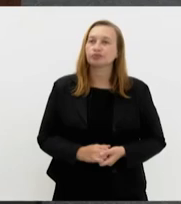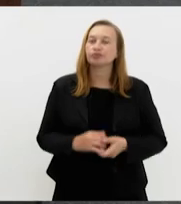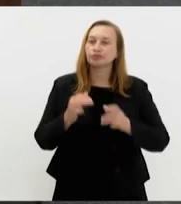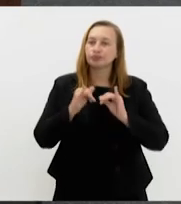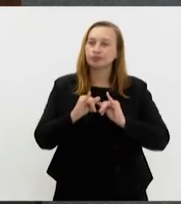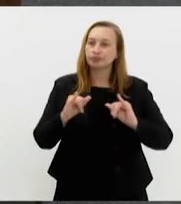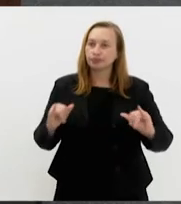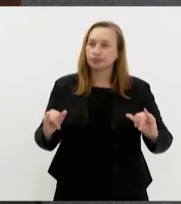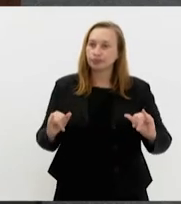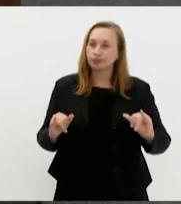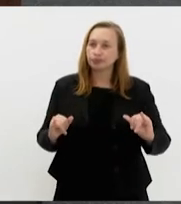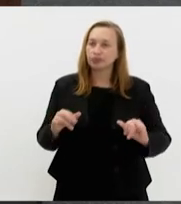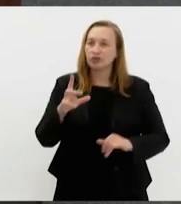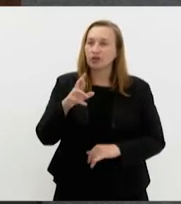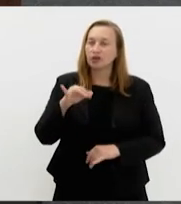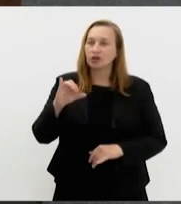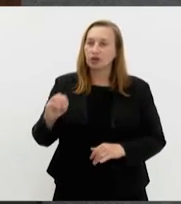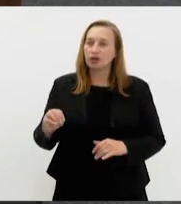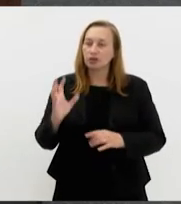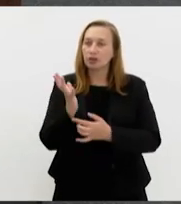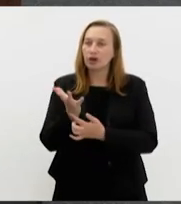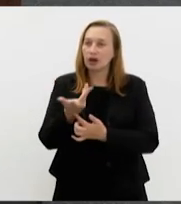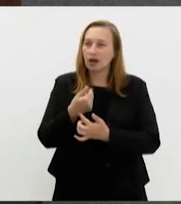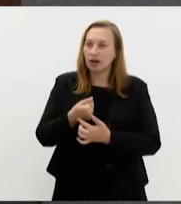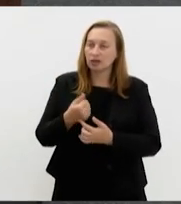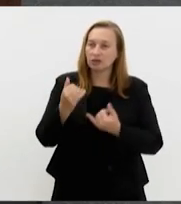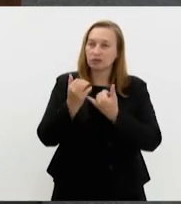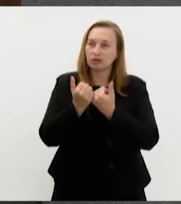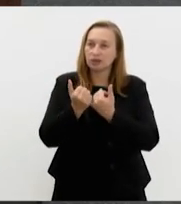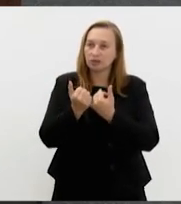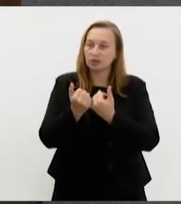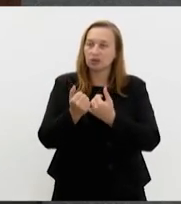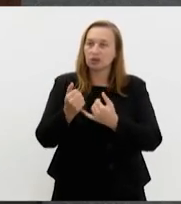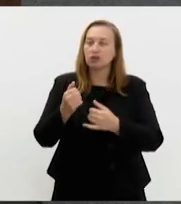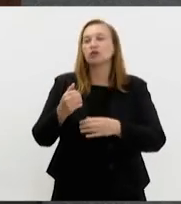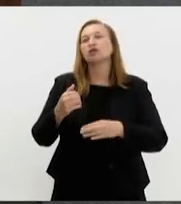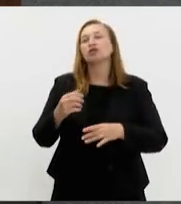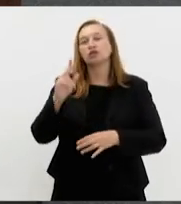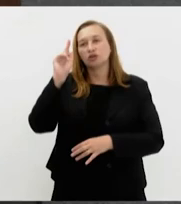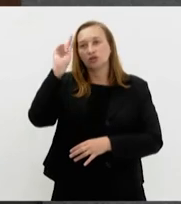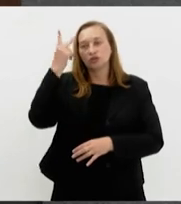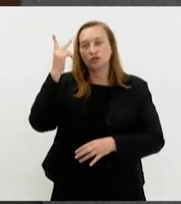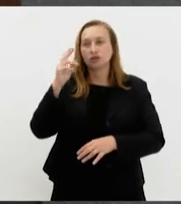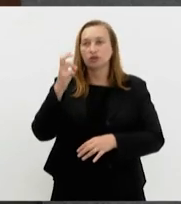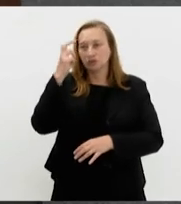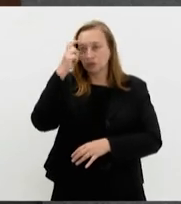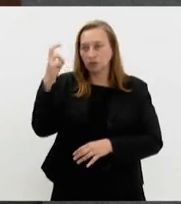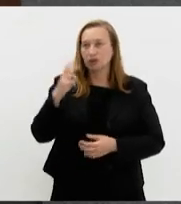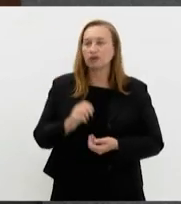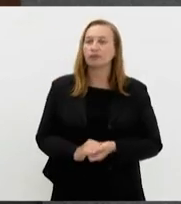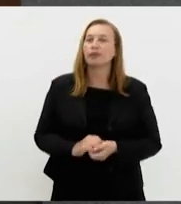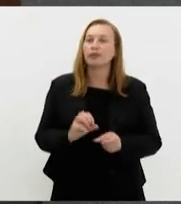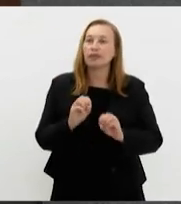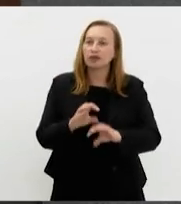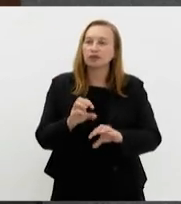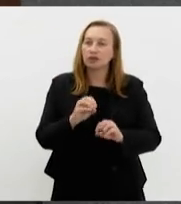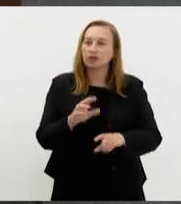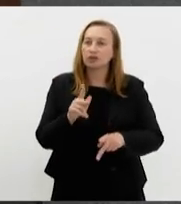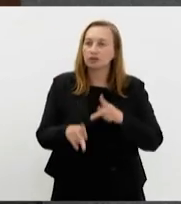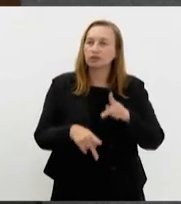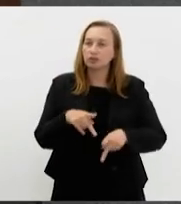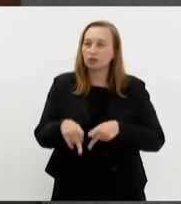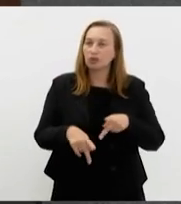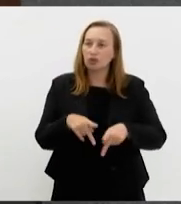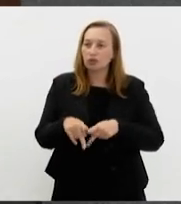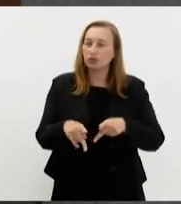declarar Rio Artes Manuais patrimônio histórico e cultural. Então, na verdade, a educação de um povo passa pela